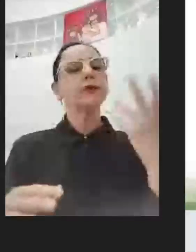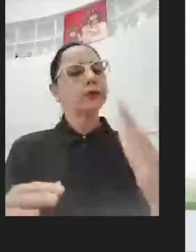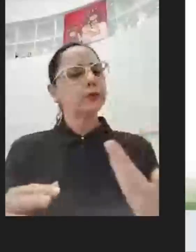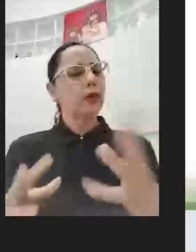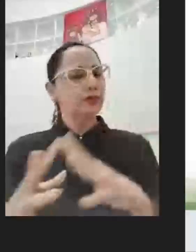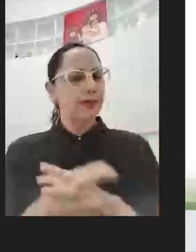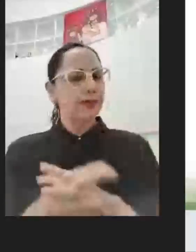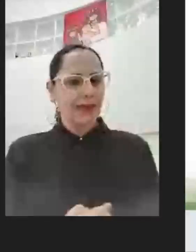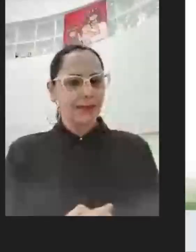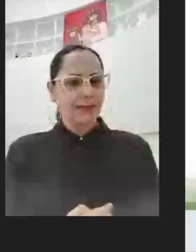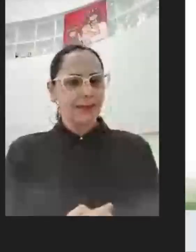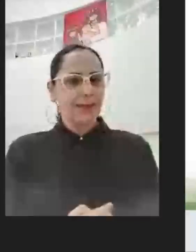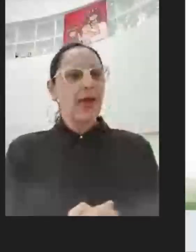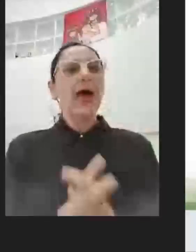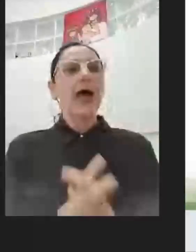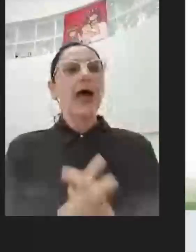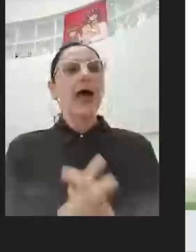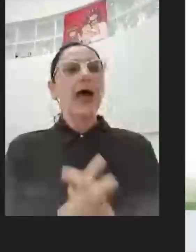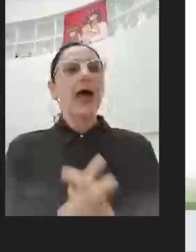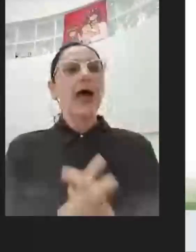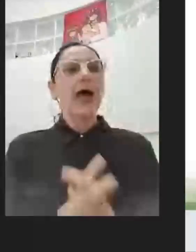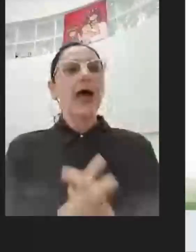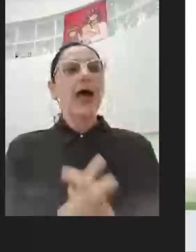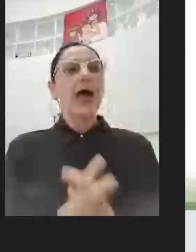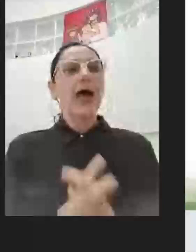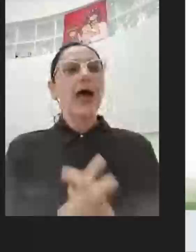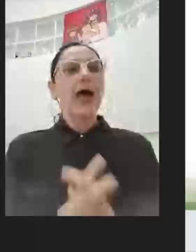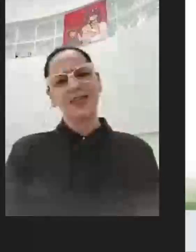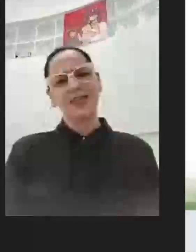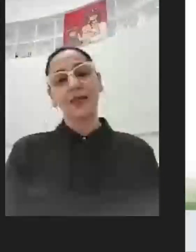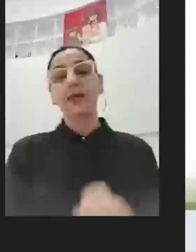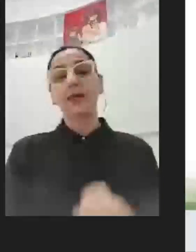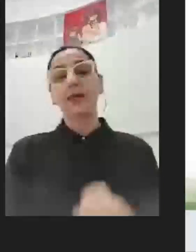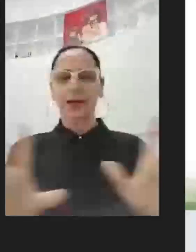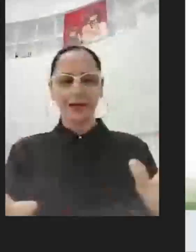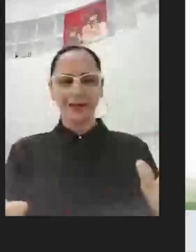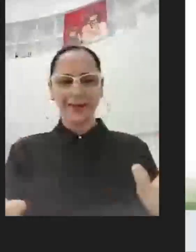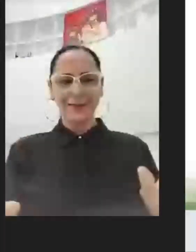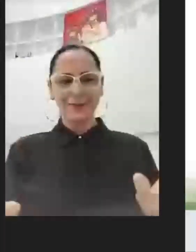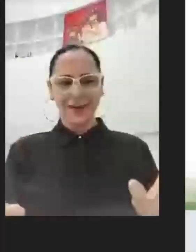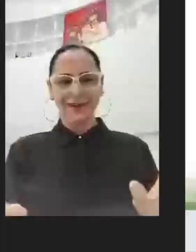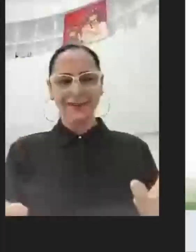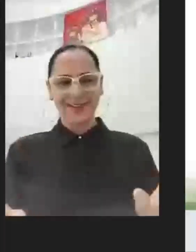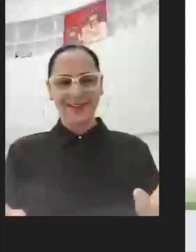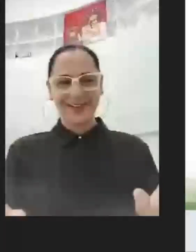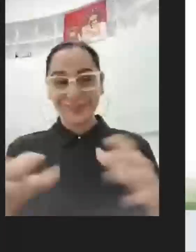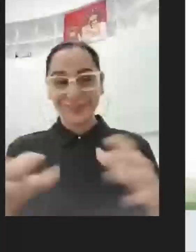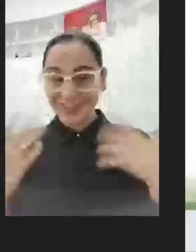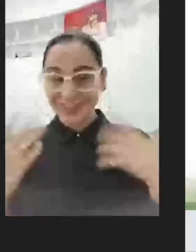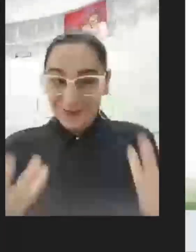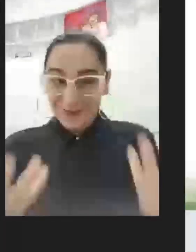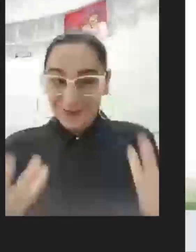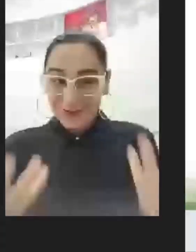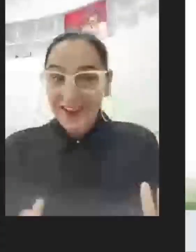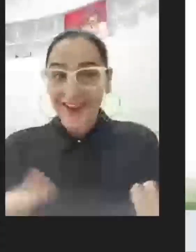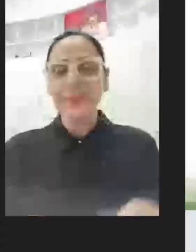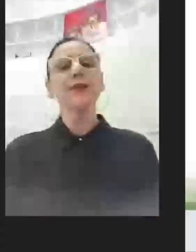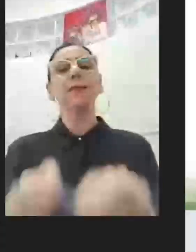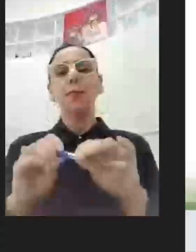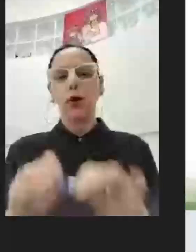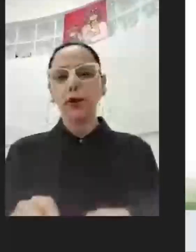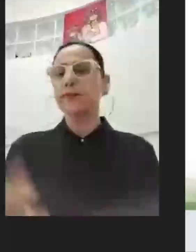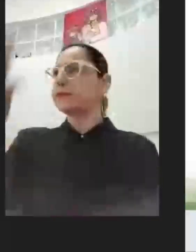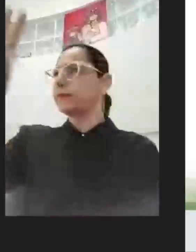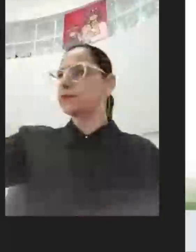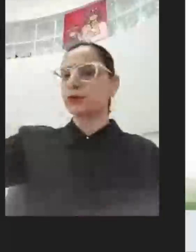tu acha? Qual o canto que tu gosta da casa? Ah, eu gosto lá na sala. Pode ser? Uma baita cadeira no quarto, tá? Às vezes isso